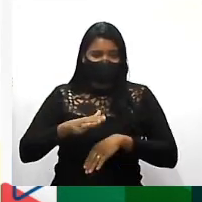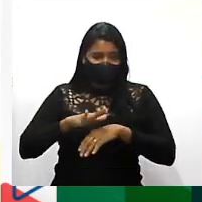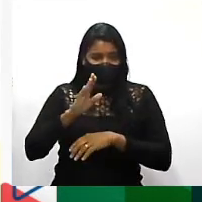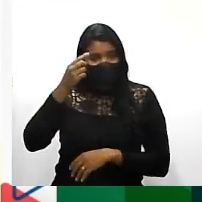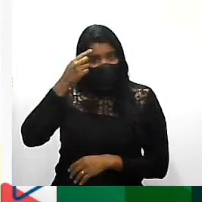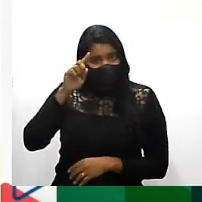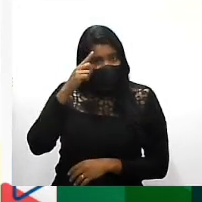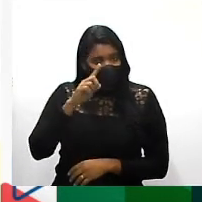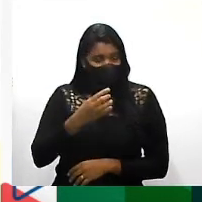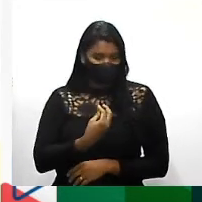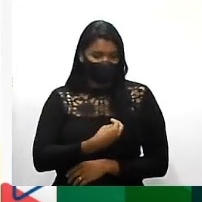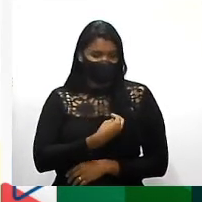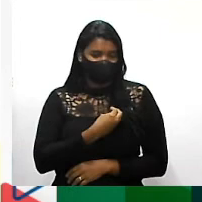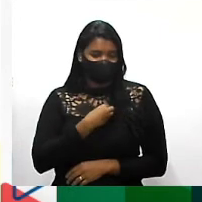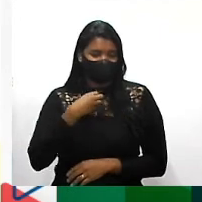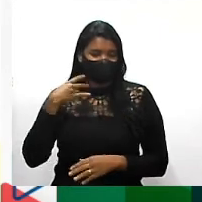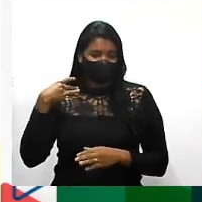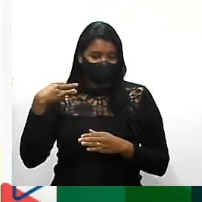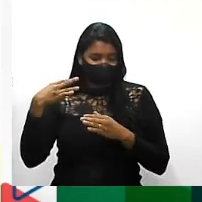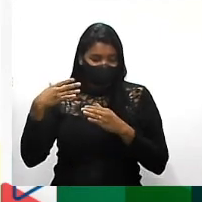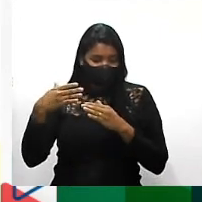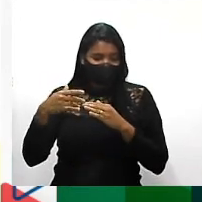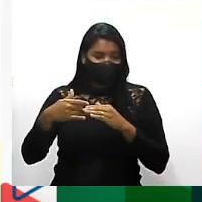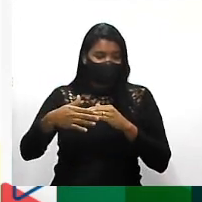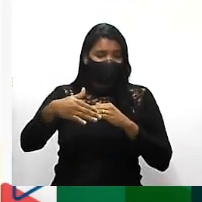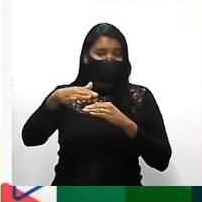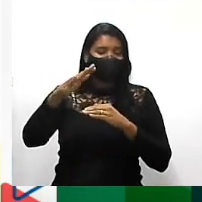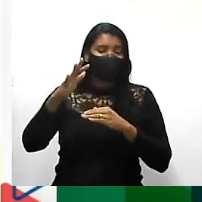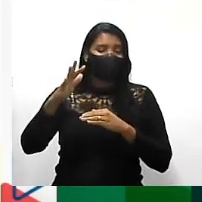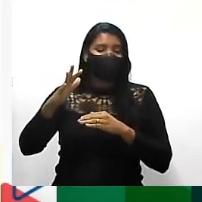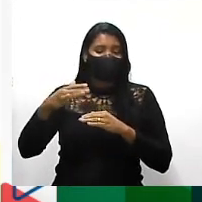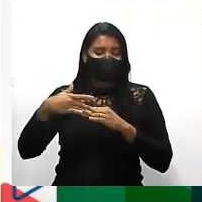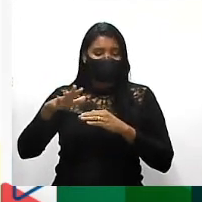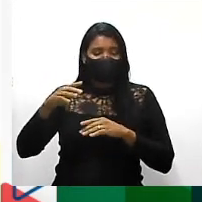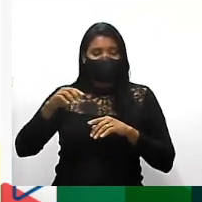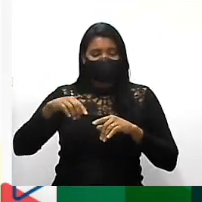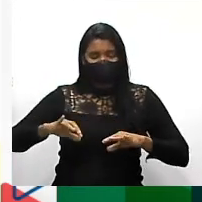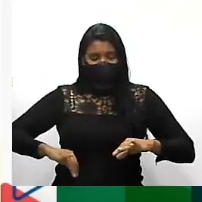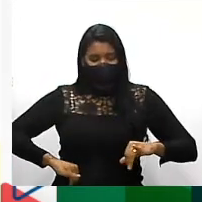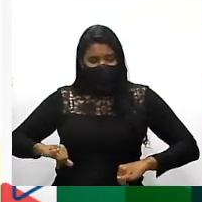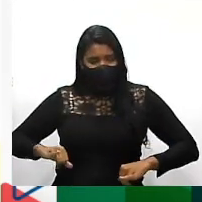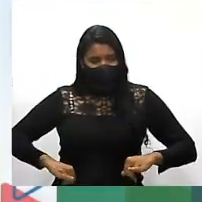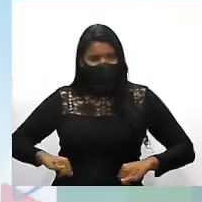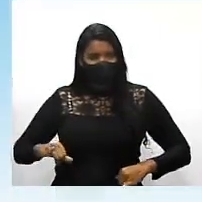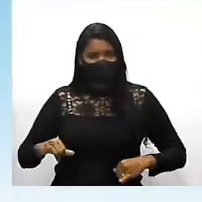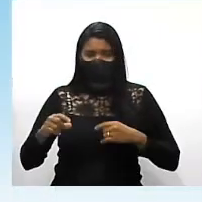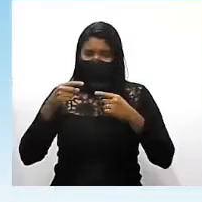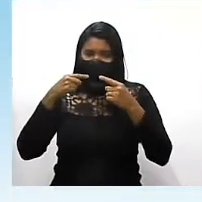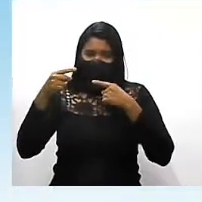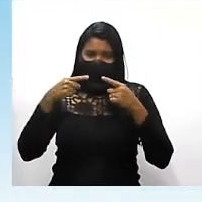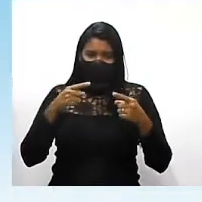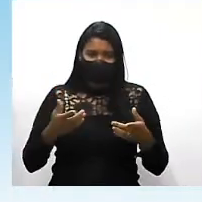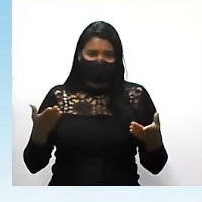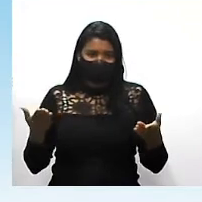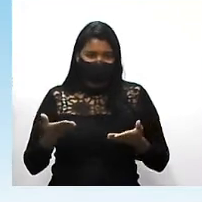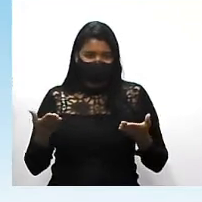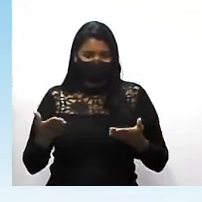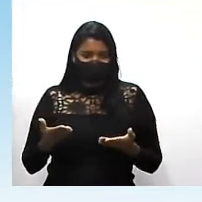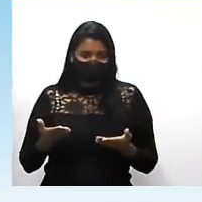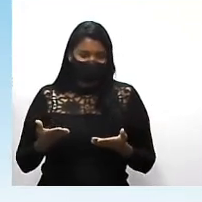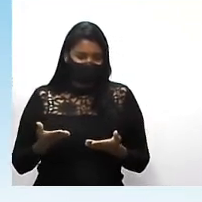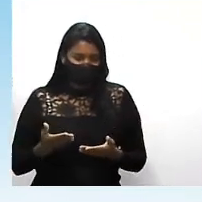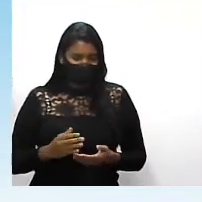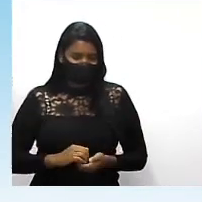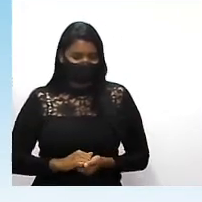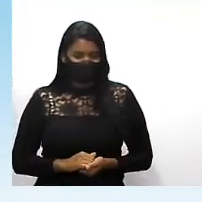e, consequentemente, prolongar mais o sofrimento. Então, a grande discussão que está aqui relacionada a essa